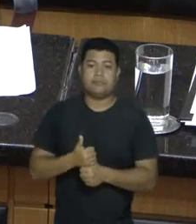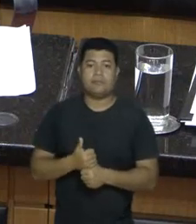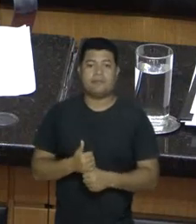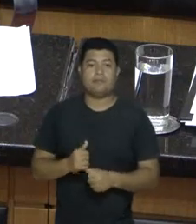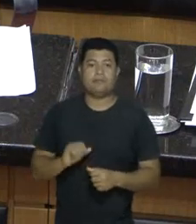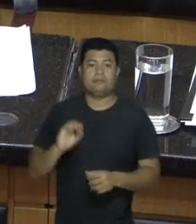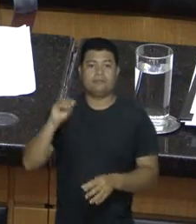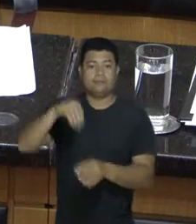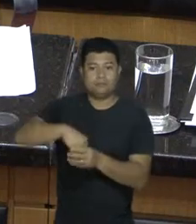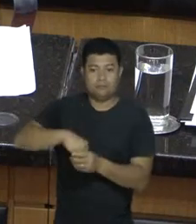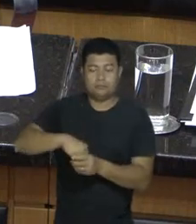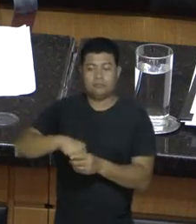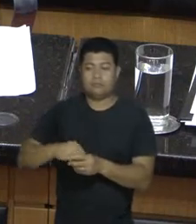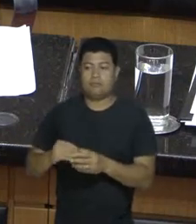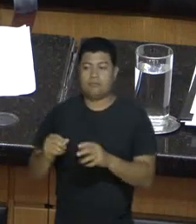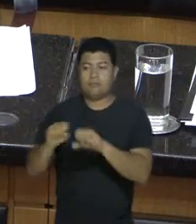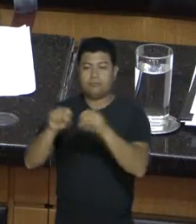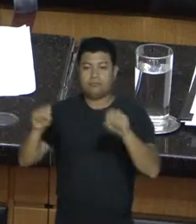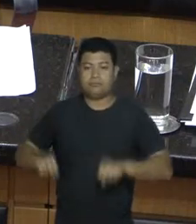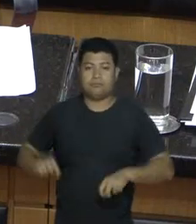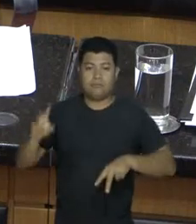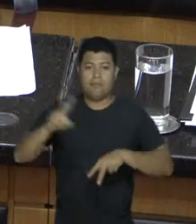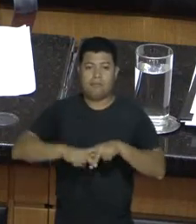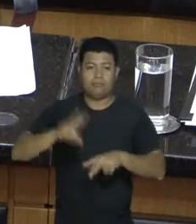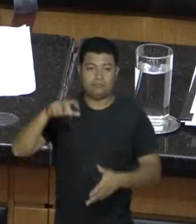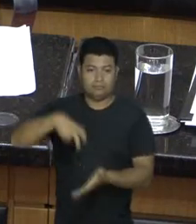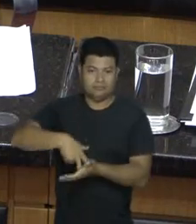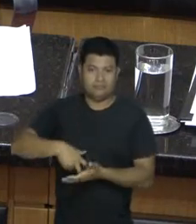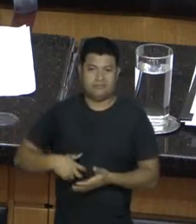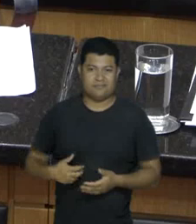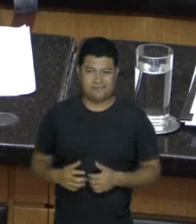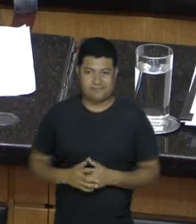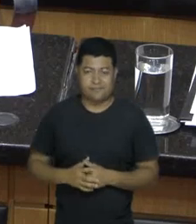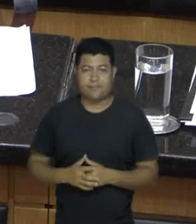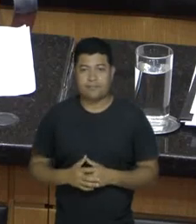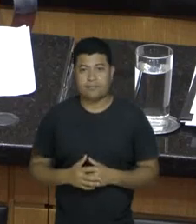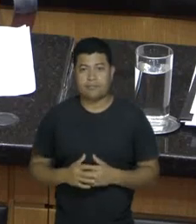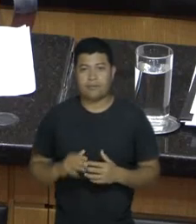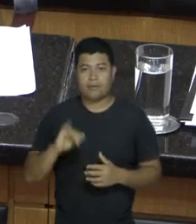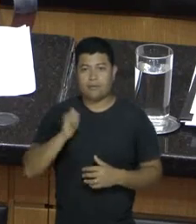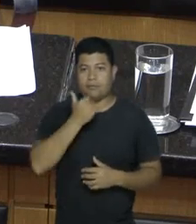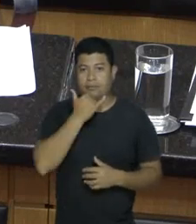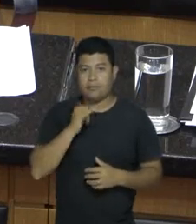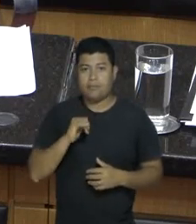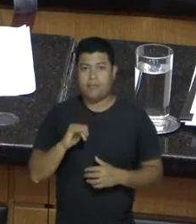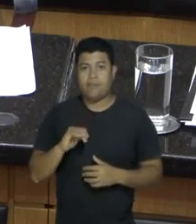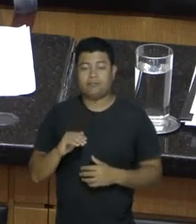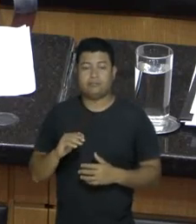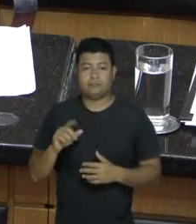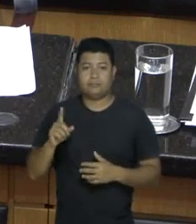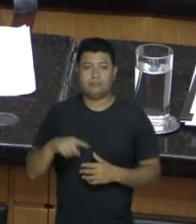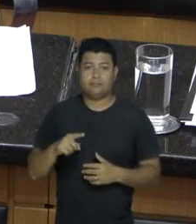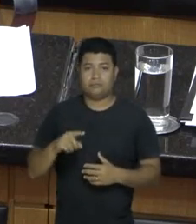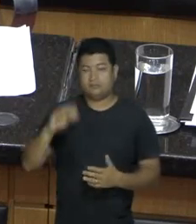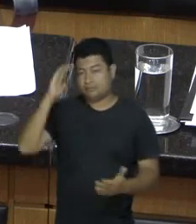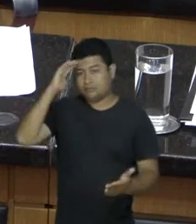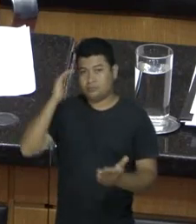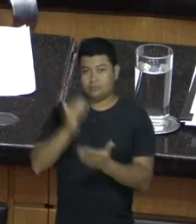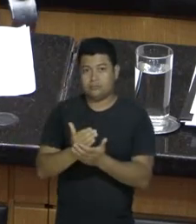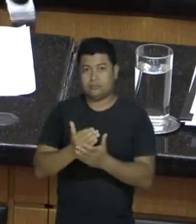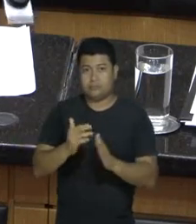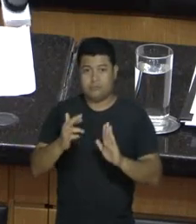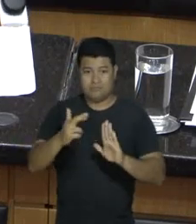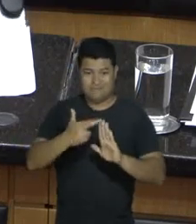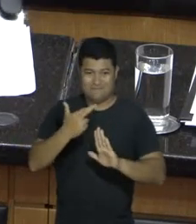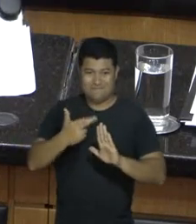sistema penal. Então, eu acredito que a justificativa jurídica é para cumprir a resolução